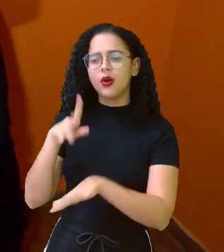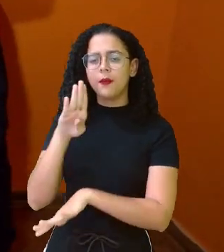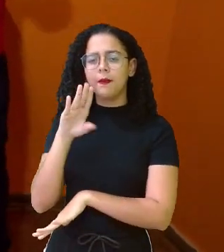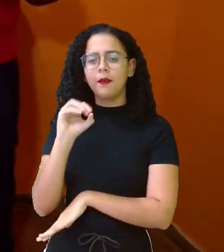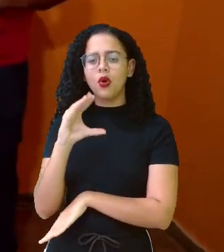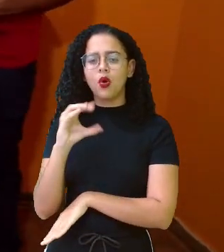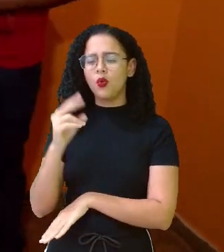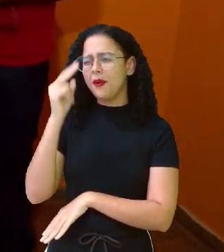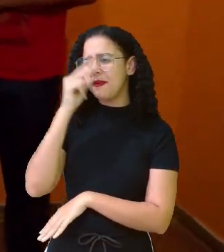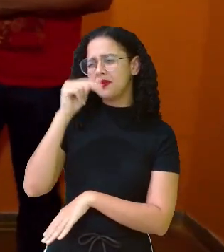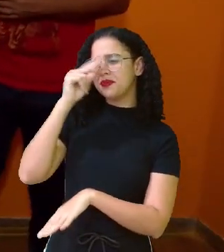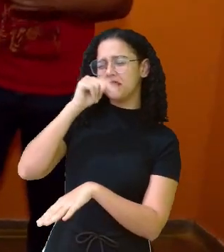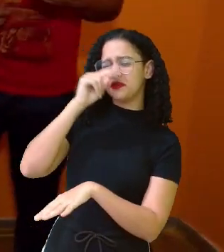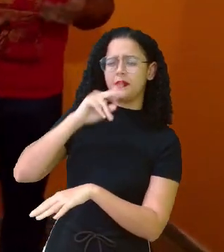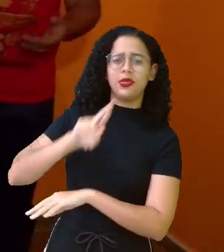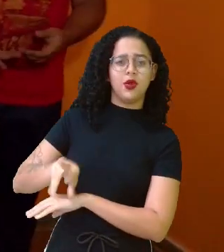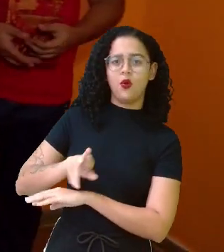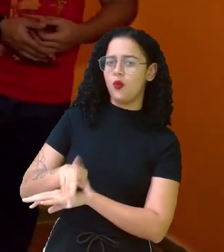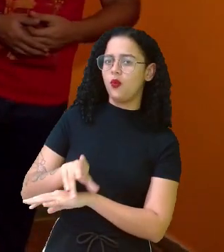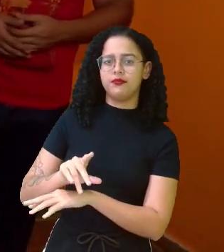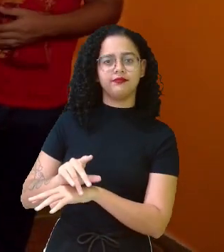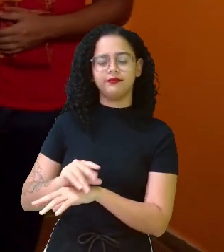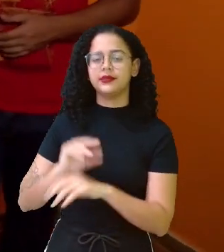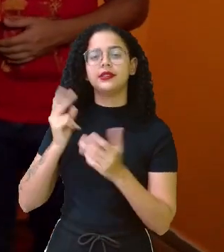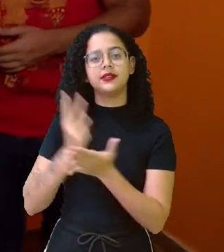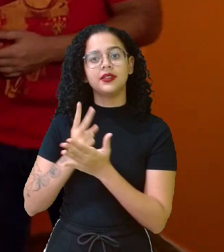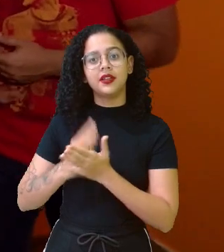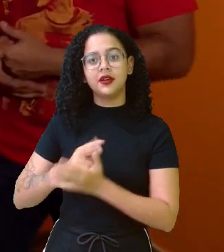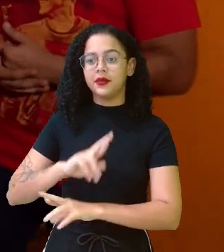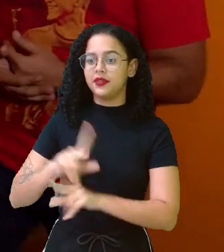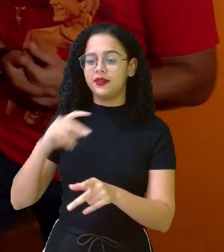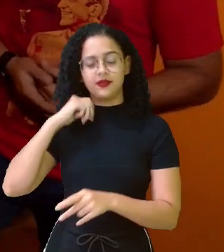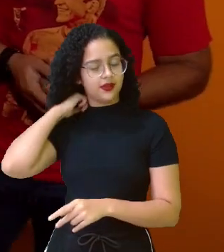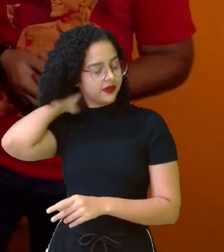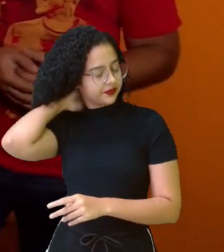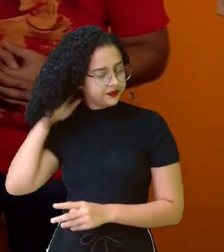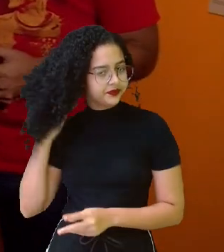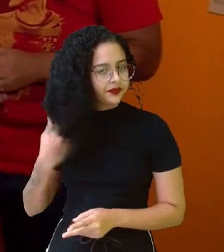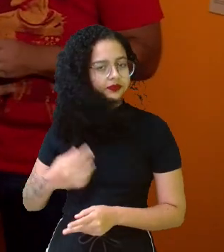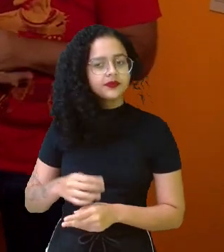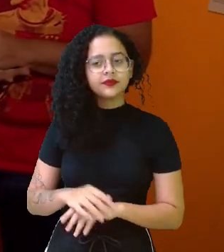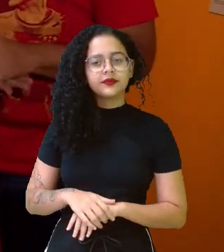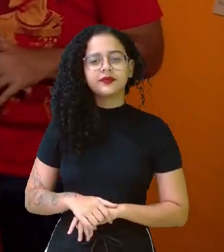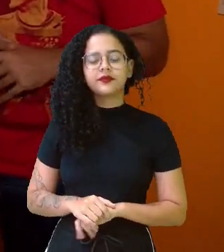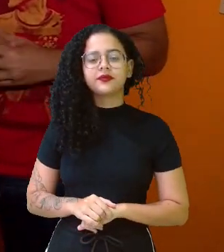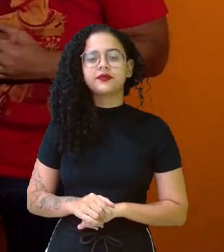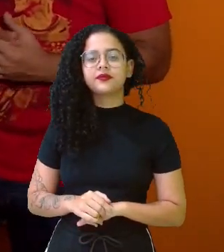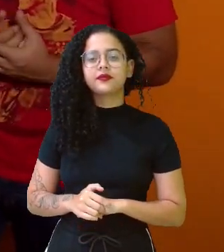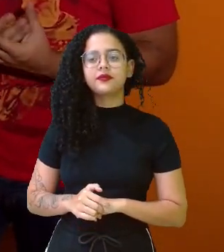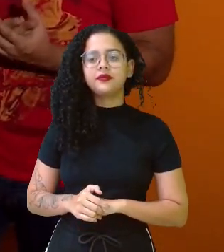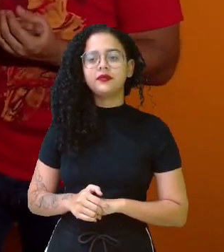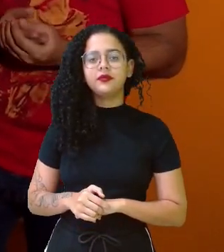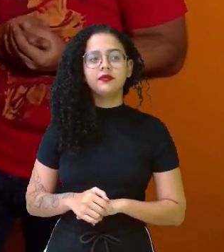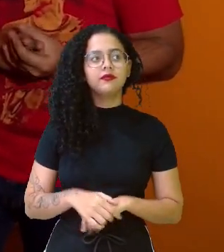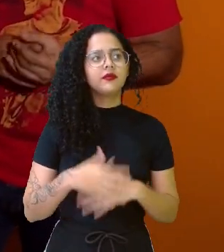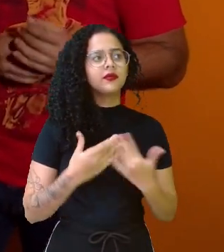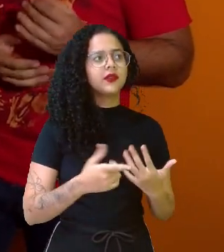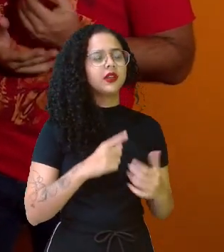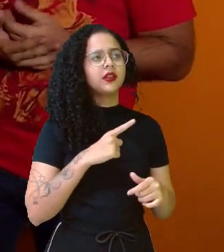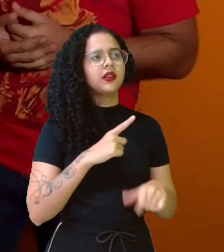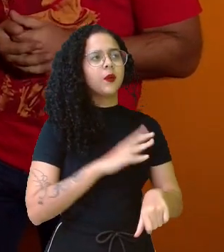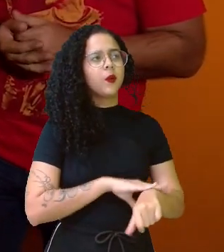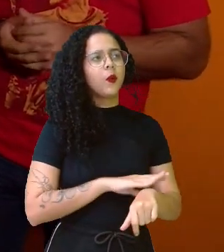o boneco é tudo a mesma... E não é, muito pelo contrário, né? Muito diferente. Ele remete muito diferente, ele remete a uma pluralidade. Naquele momento de